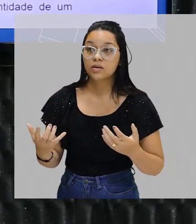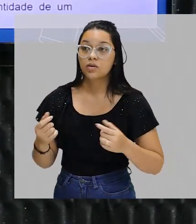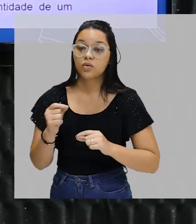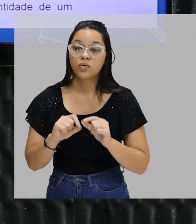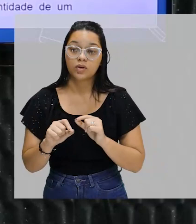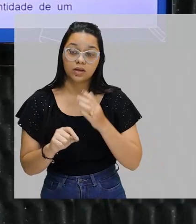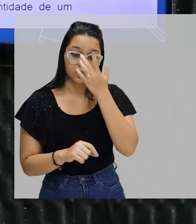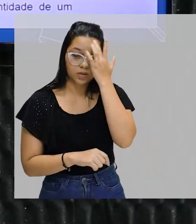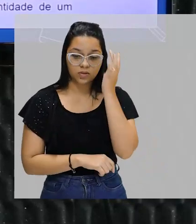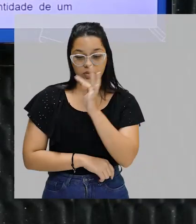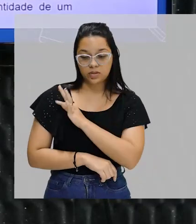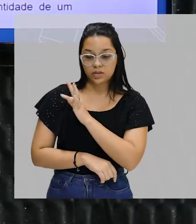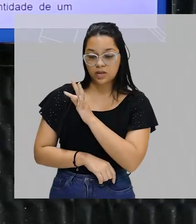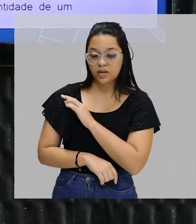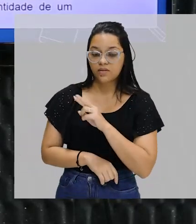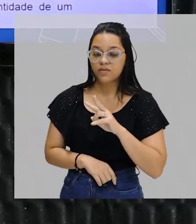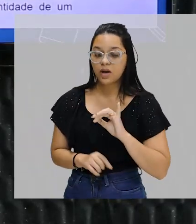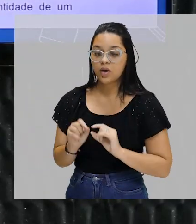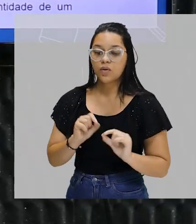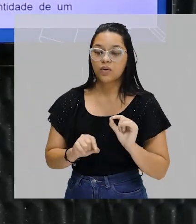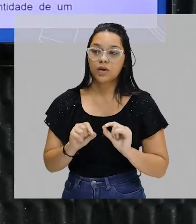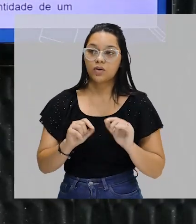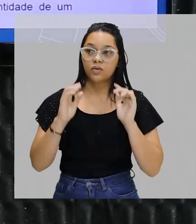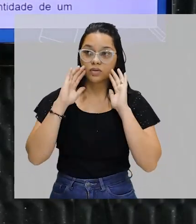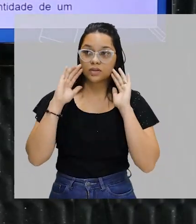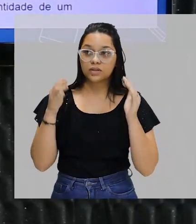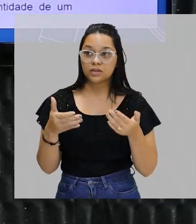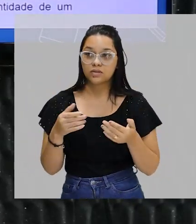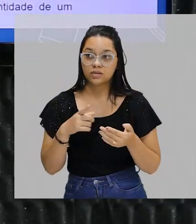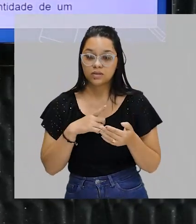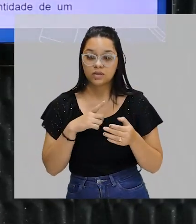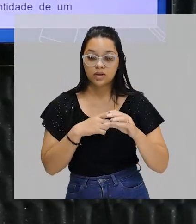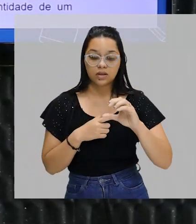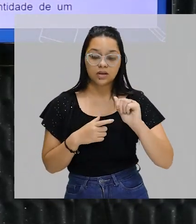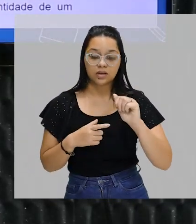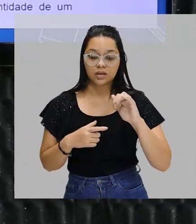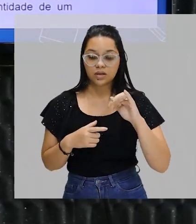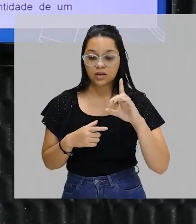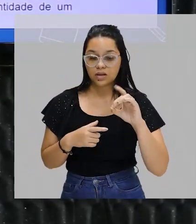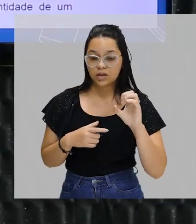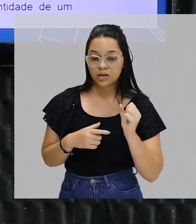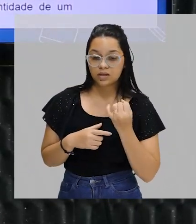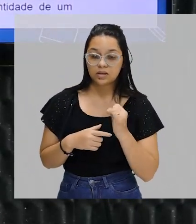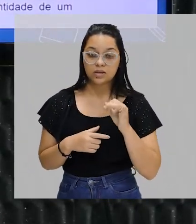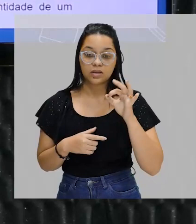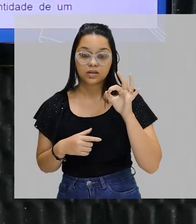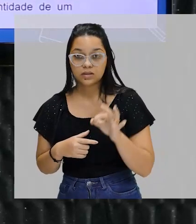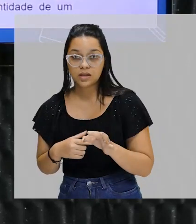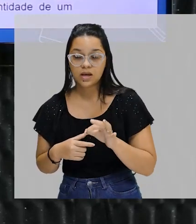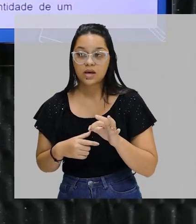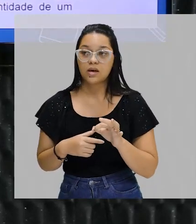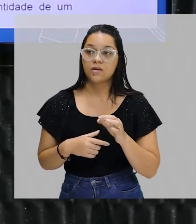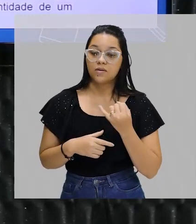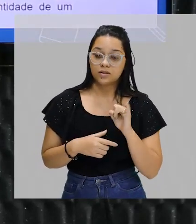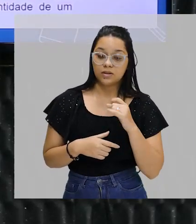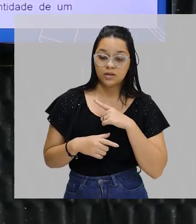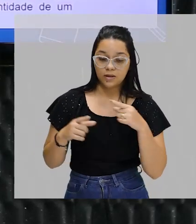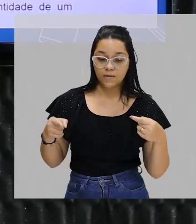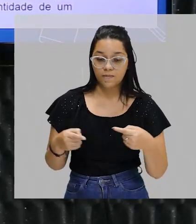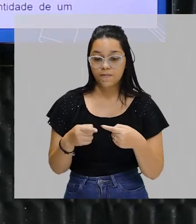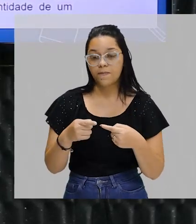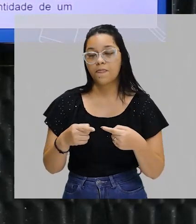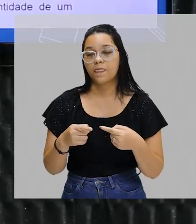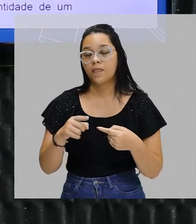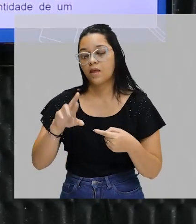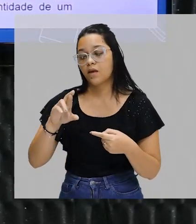os técnicos vão determinar, por exemplo, a concentração de ácido, se está correto, se bate com aquele rótulo.